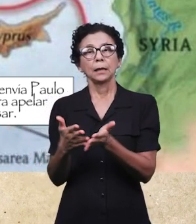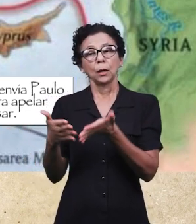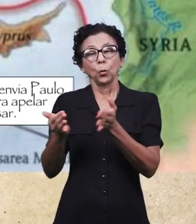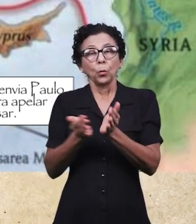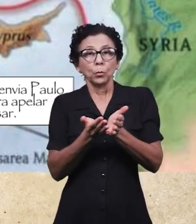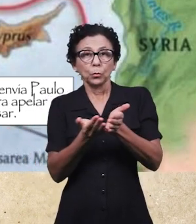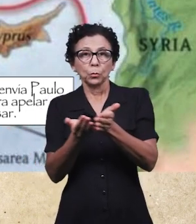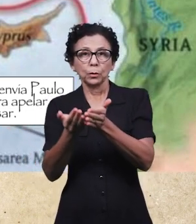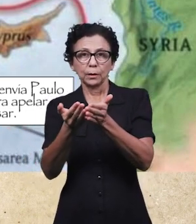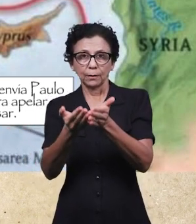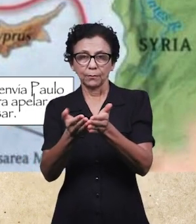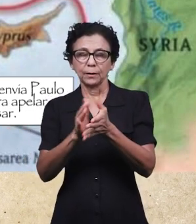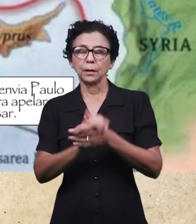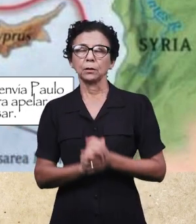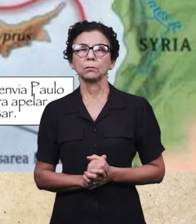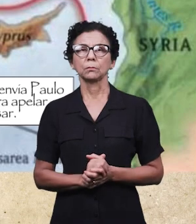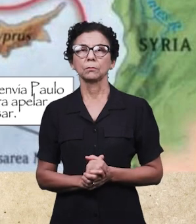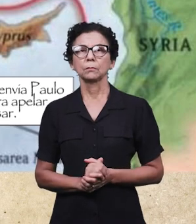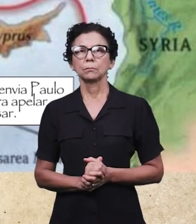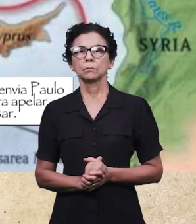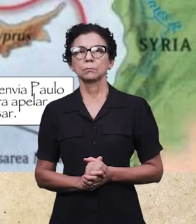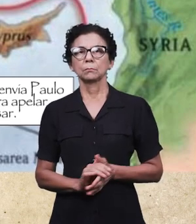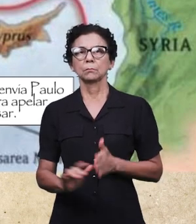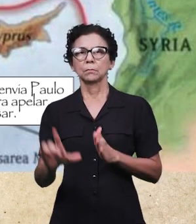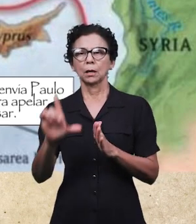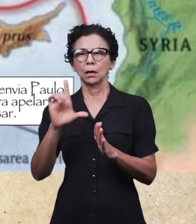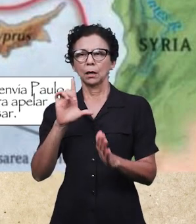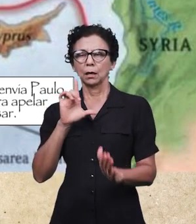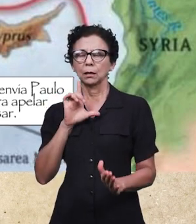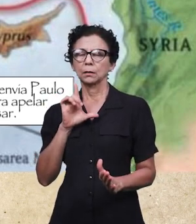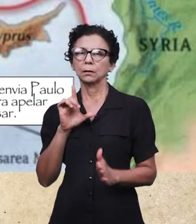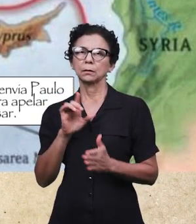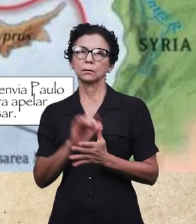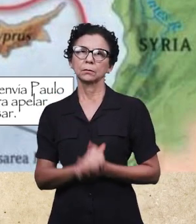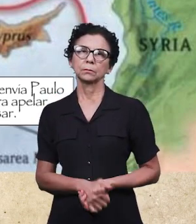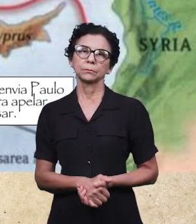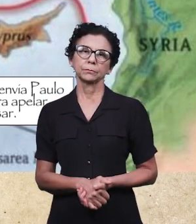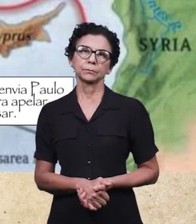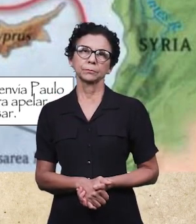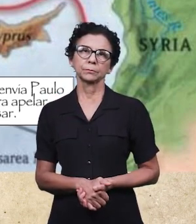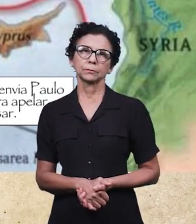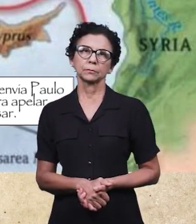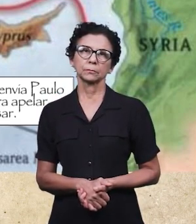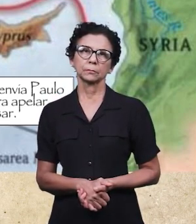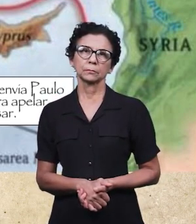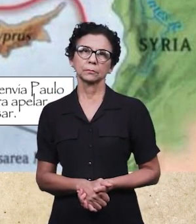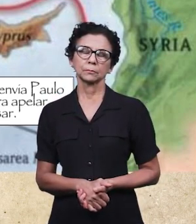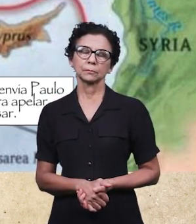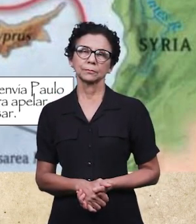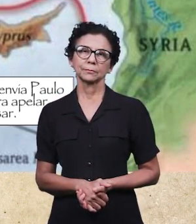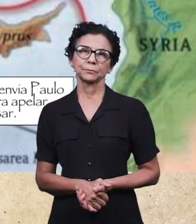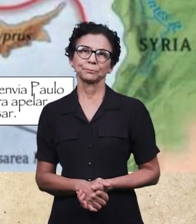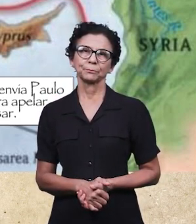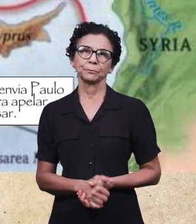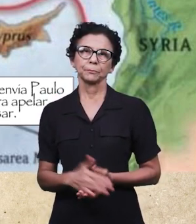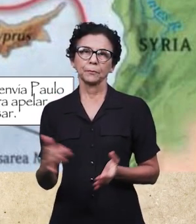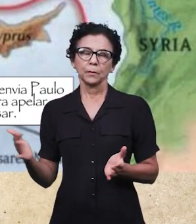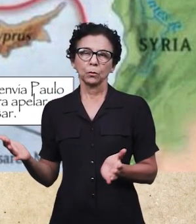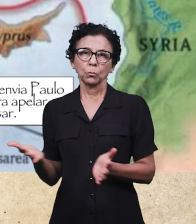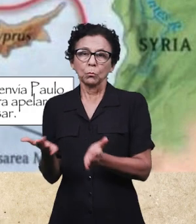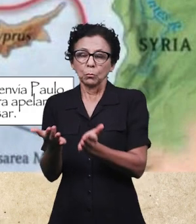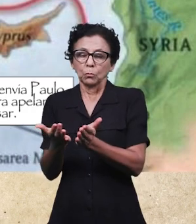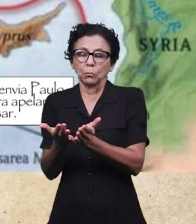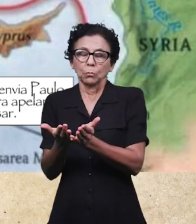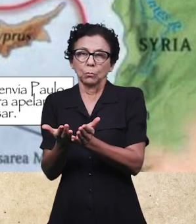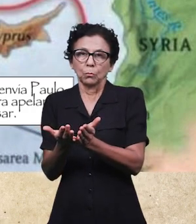Então ele estava encarregado e pelos textos que seguem, entendemos que o centurião ele tinha um